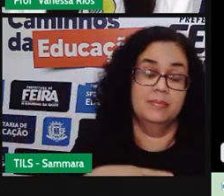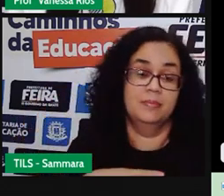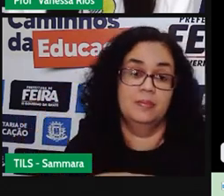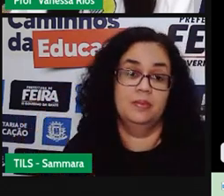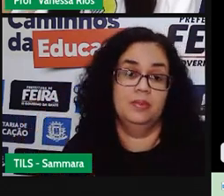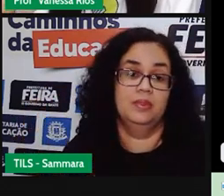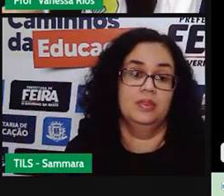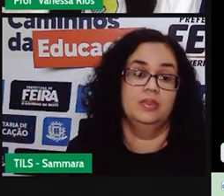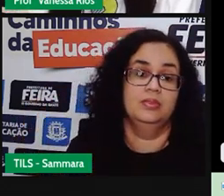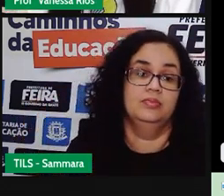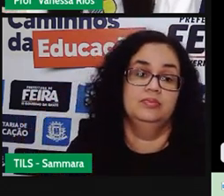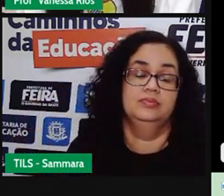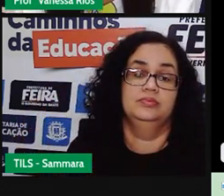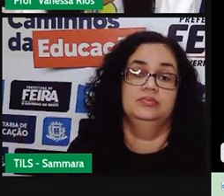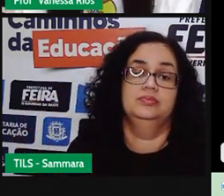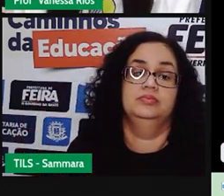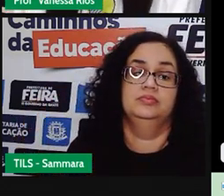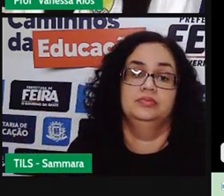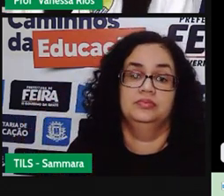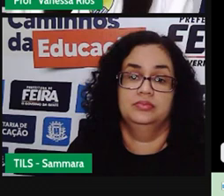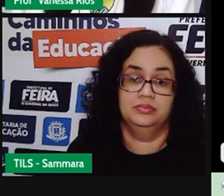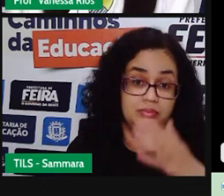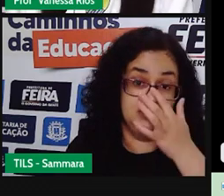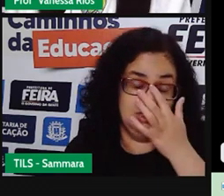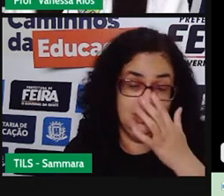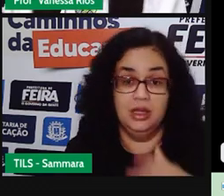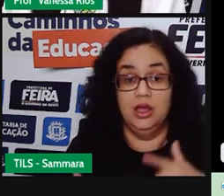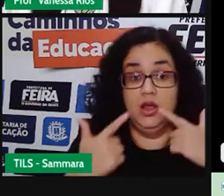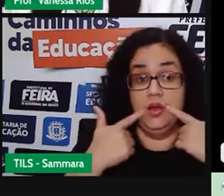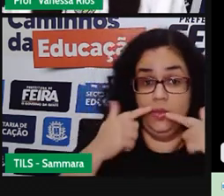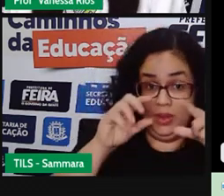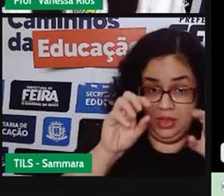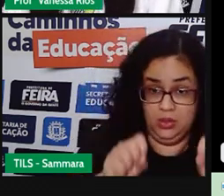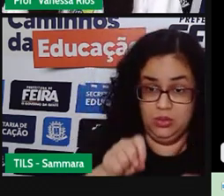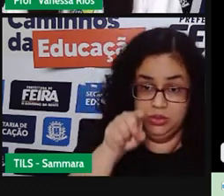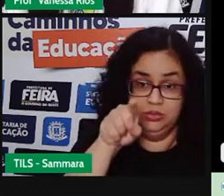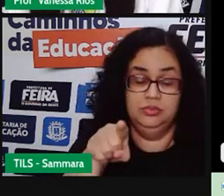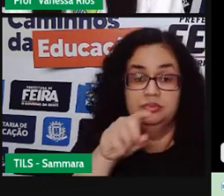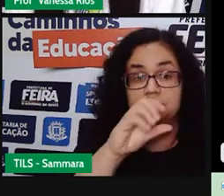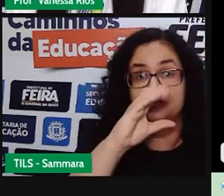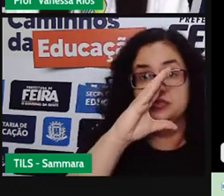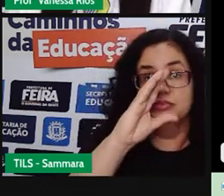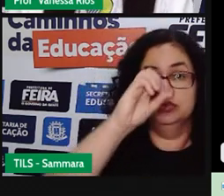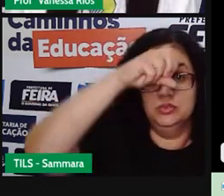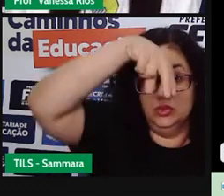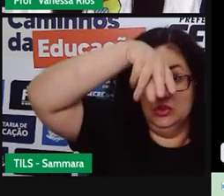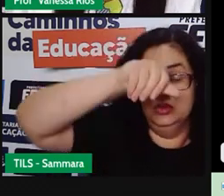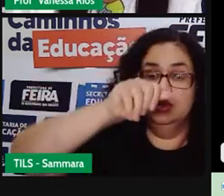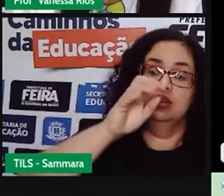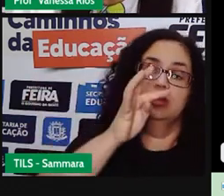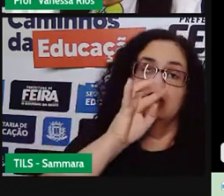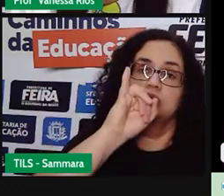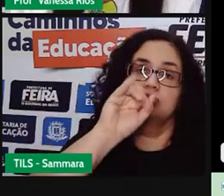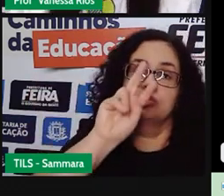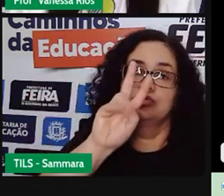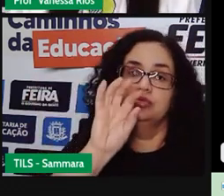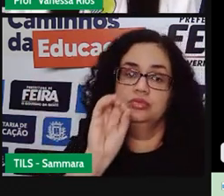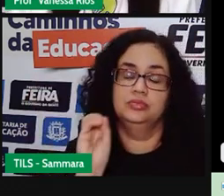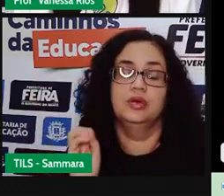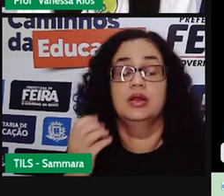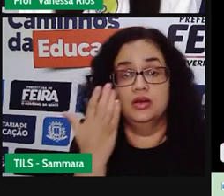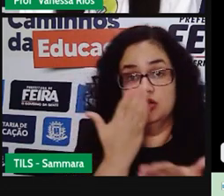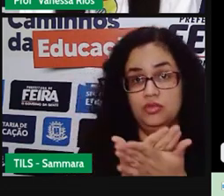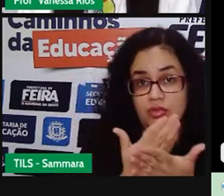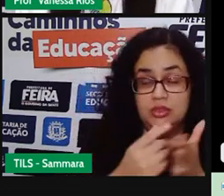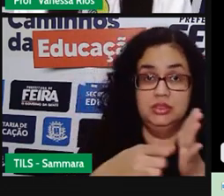Aí a gente volta lá nas nossas aulas, quando a prof falou de linguagem denotativa e de linguagem conotativa,